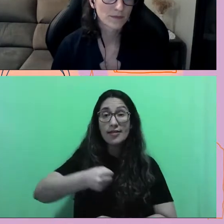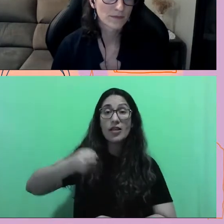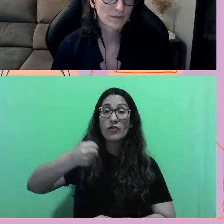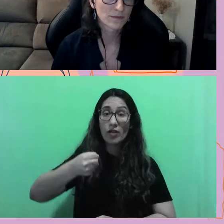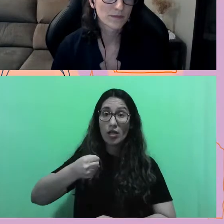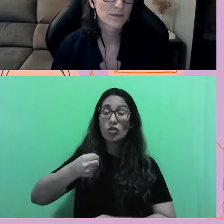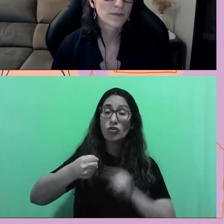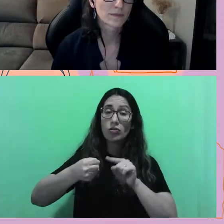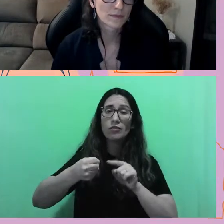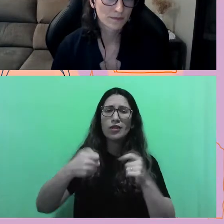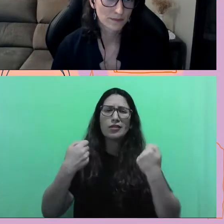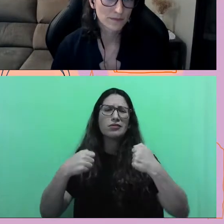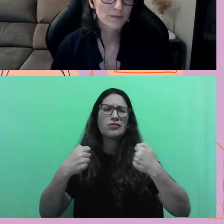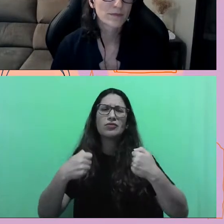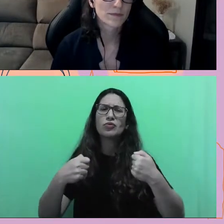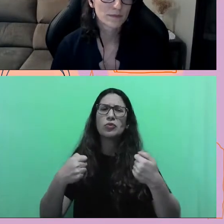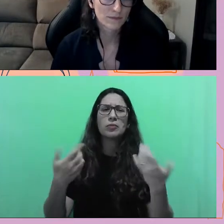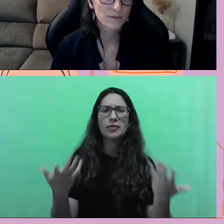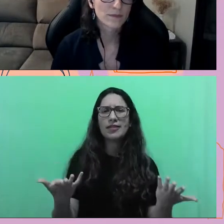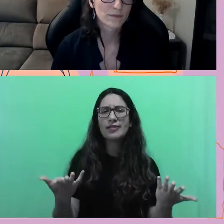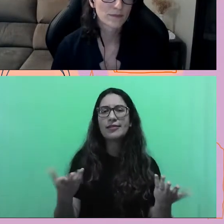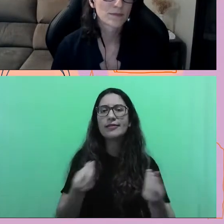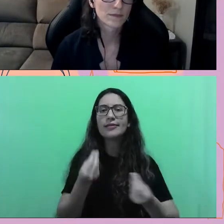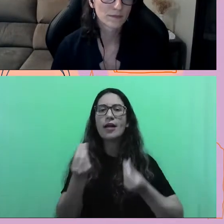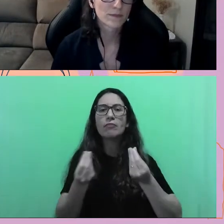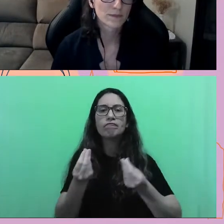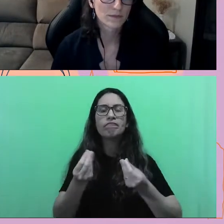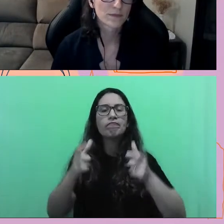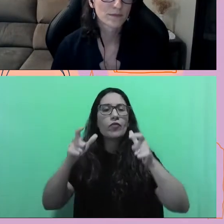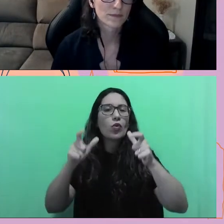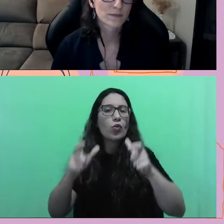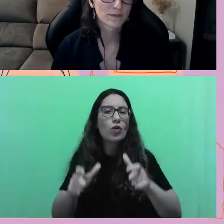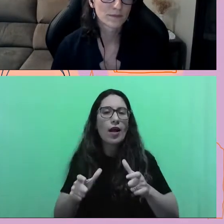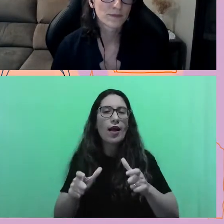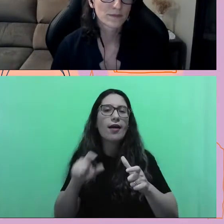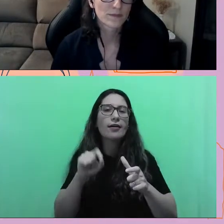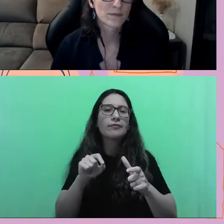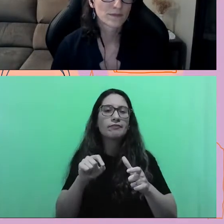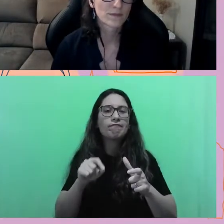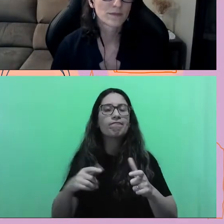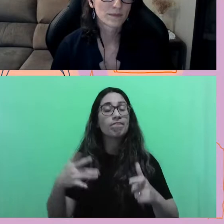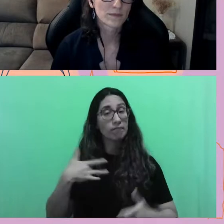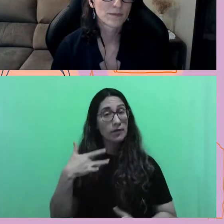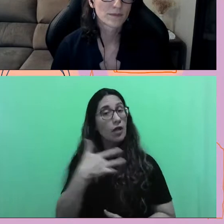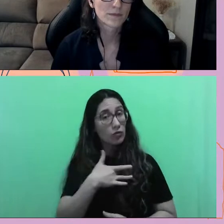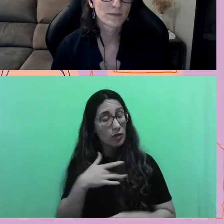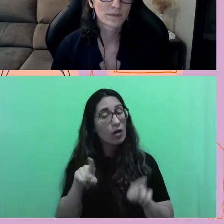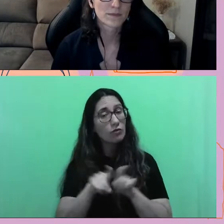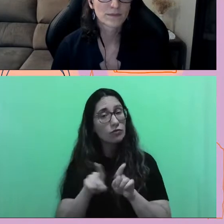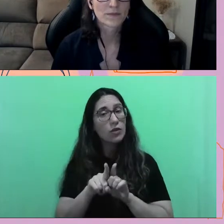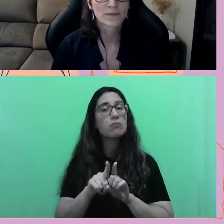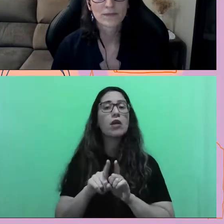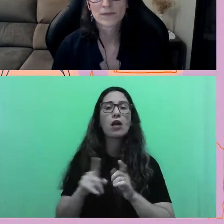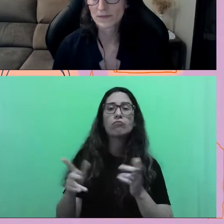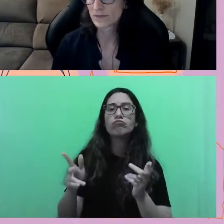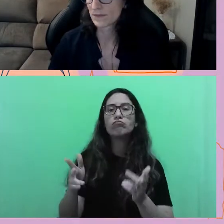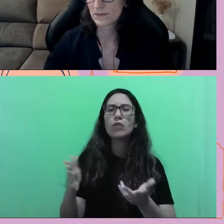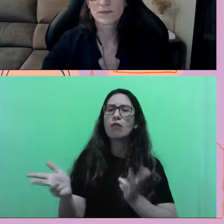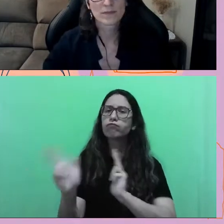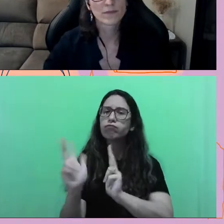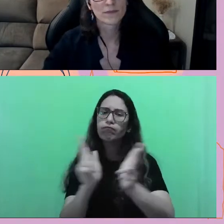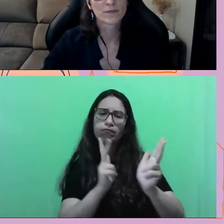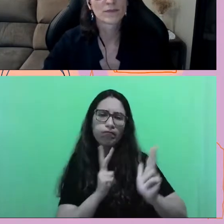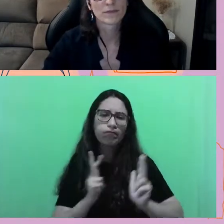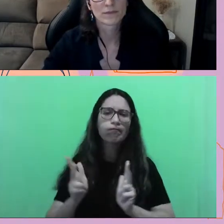não precisa ter excesso, né? Um lugar um lugar saudável, um lugar da descontração, um